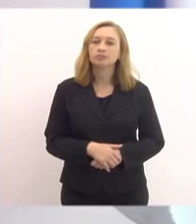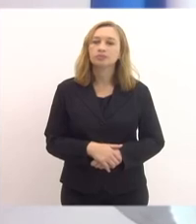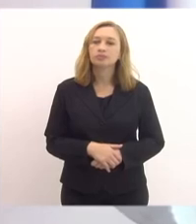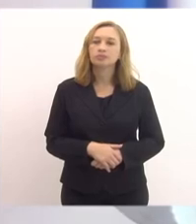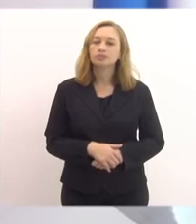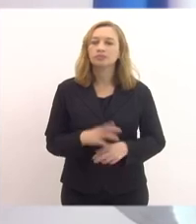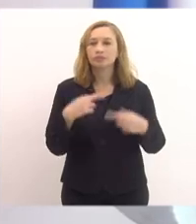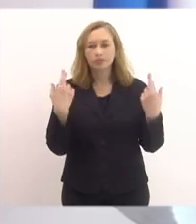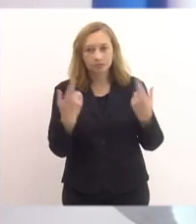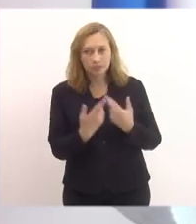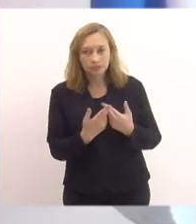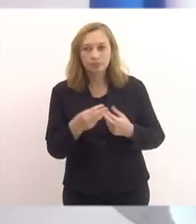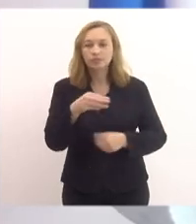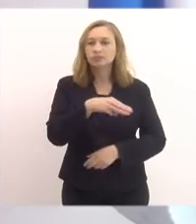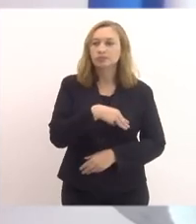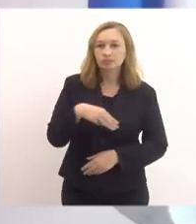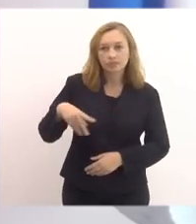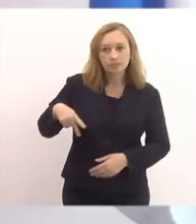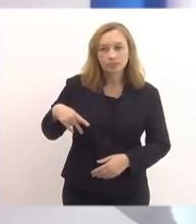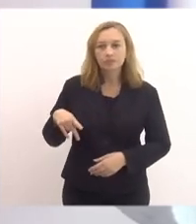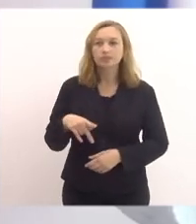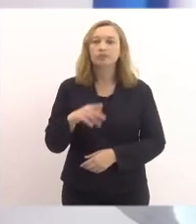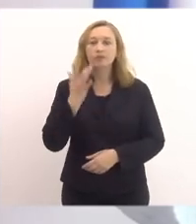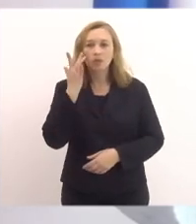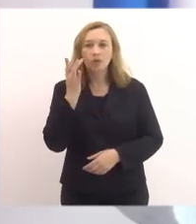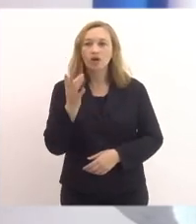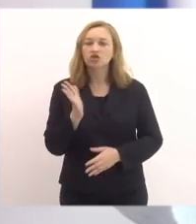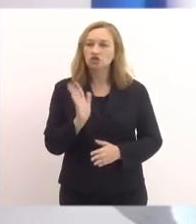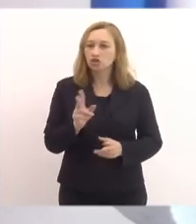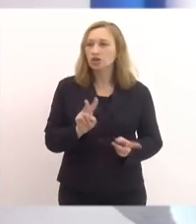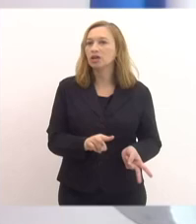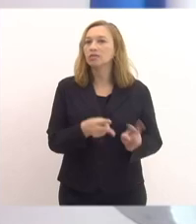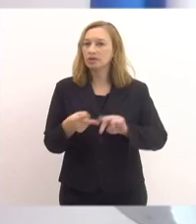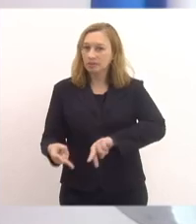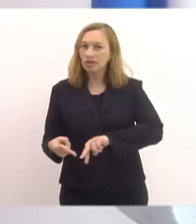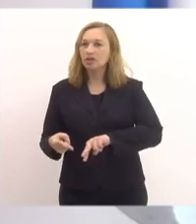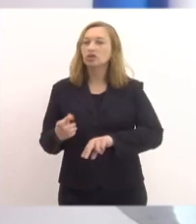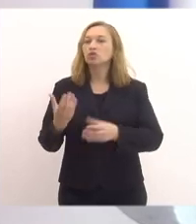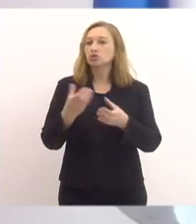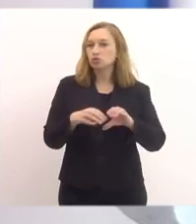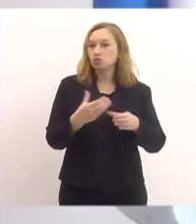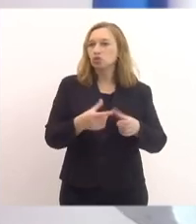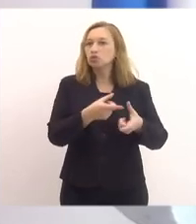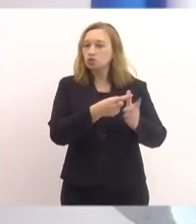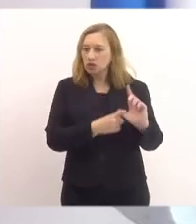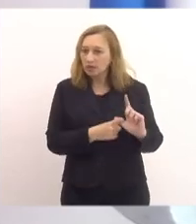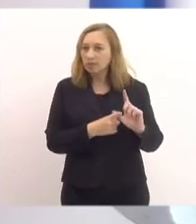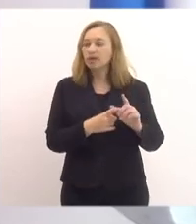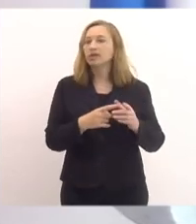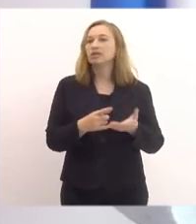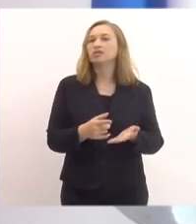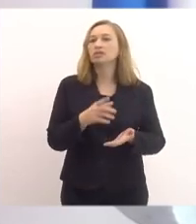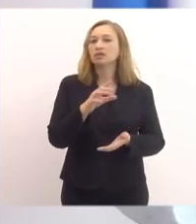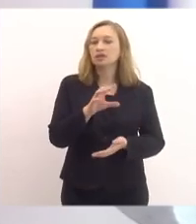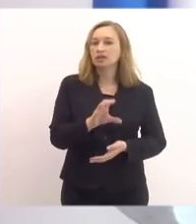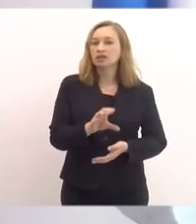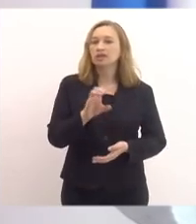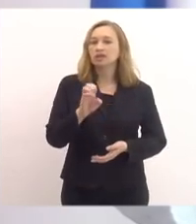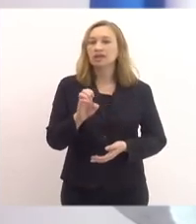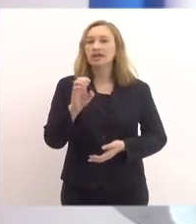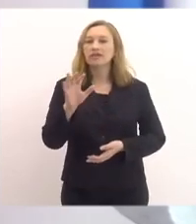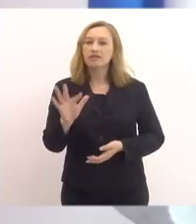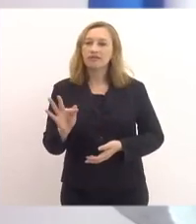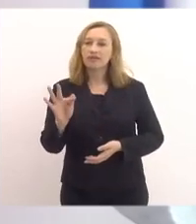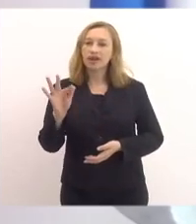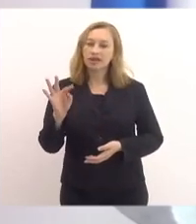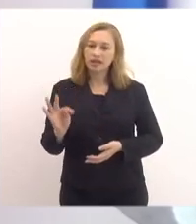à reunião com o Ministério Público, eu acho que a gente já tem um encaminhamento daqueles concursos que dependem da listagem do Funcefet, a gente já sai